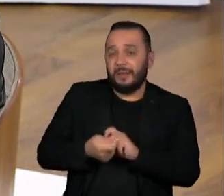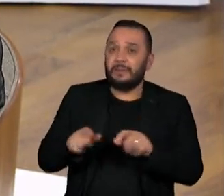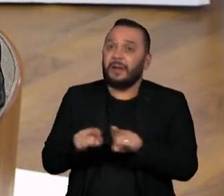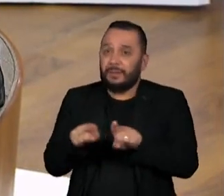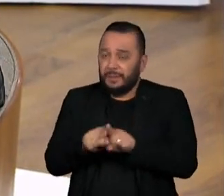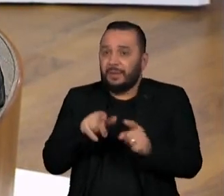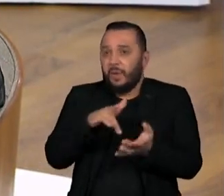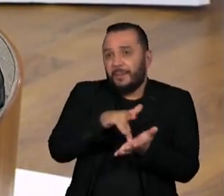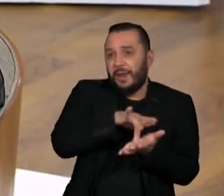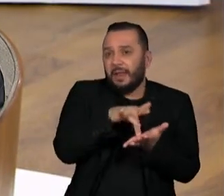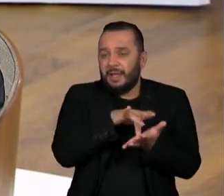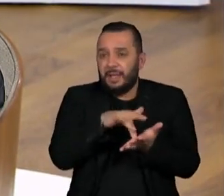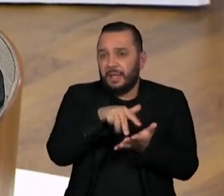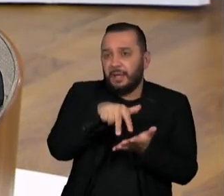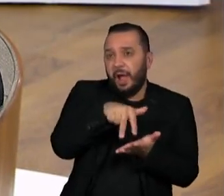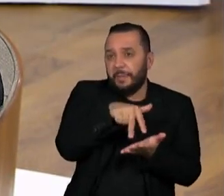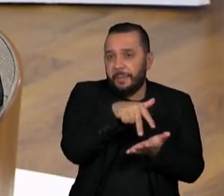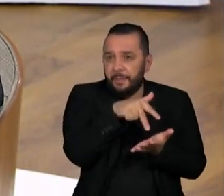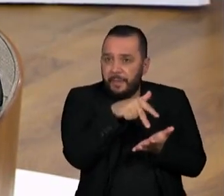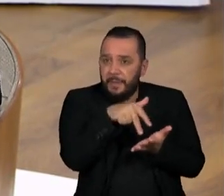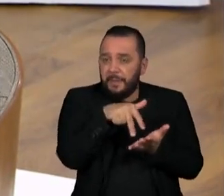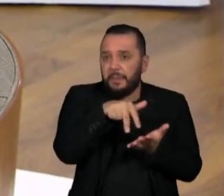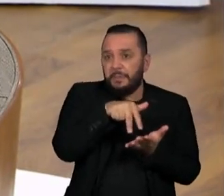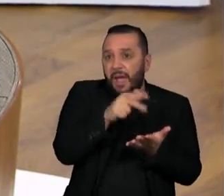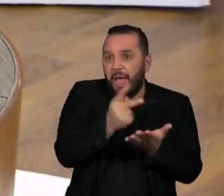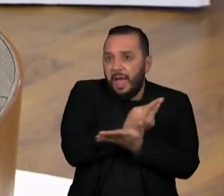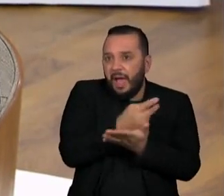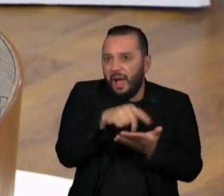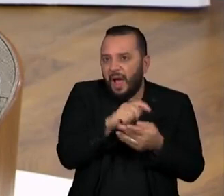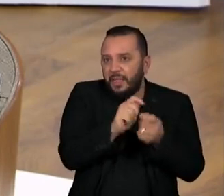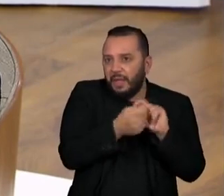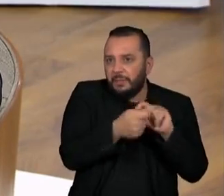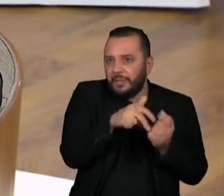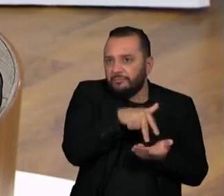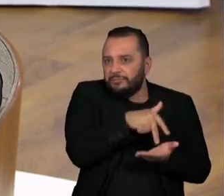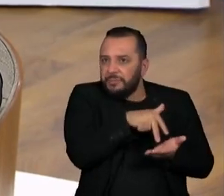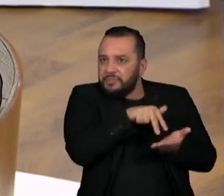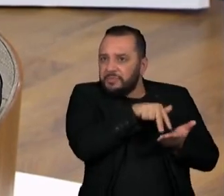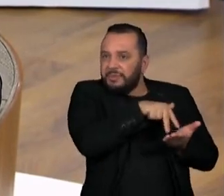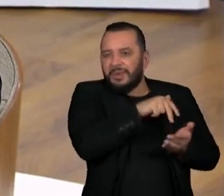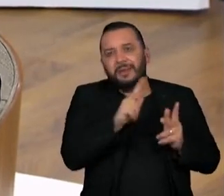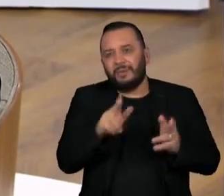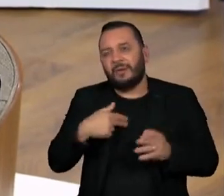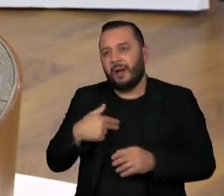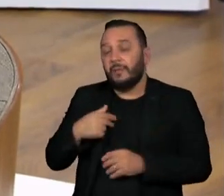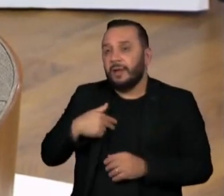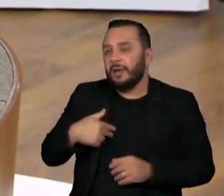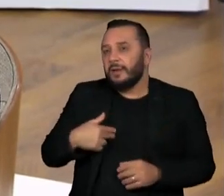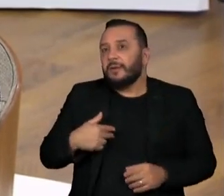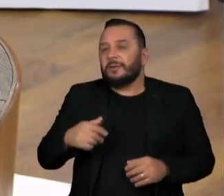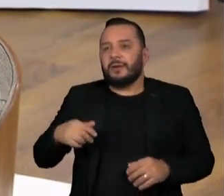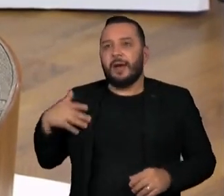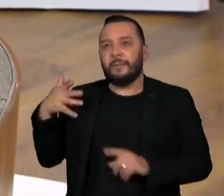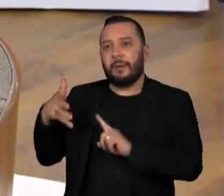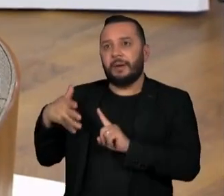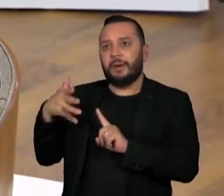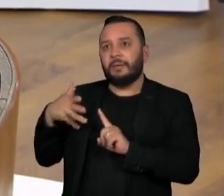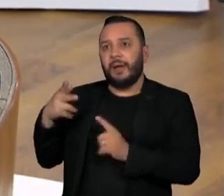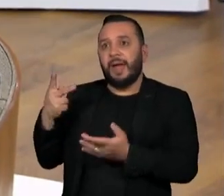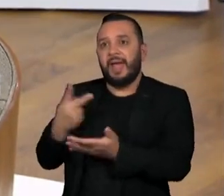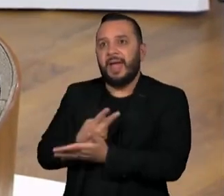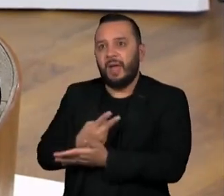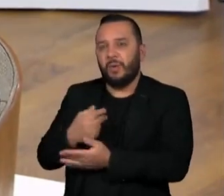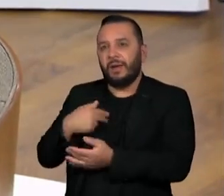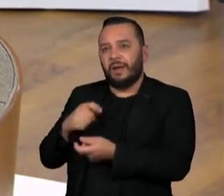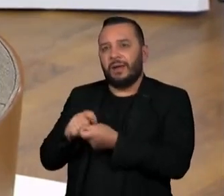passar uma facilidade diante da maior dificuldade. Então, eu acho que o fato de eu não me apavorar diante do